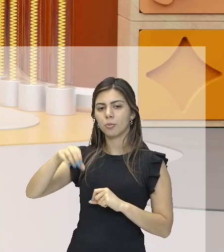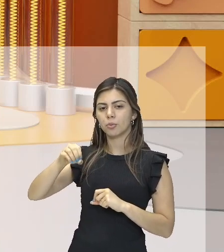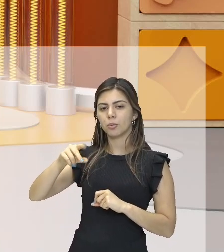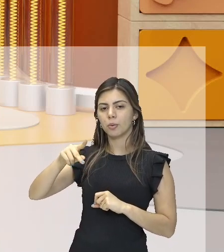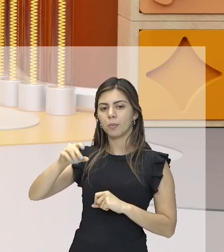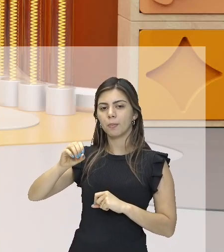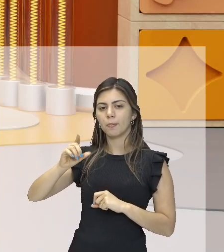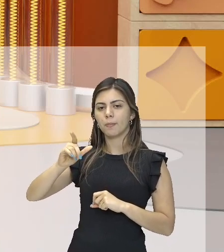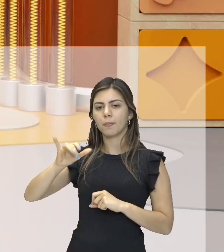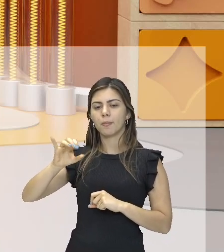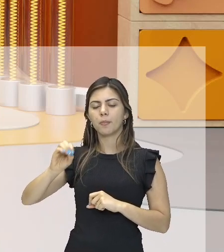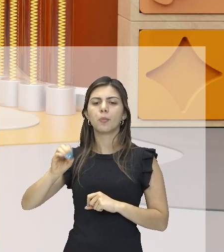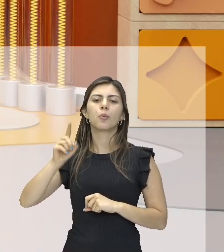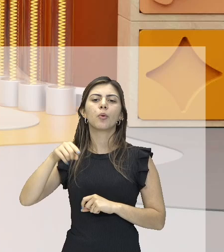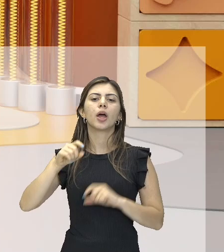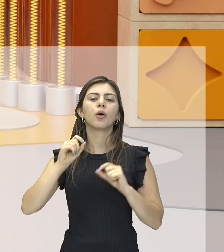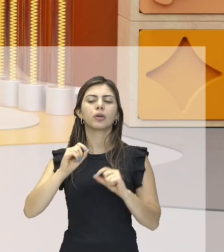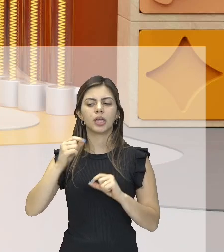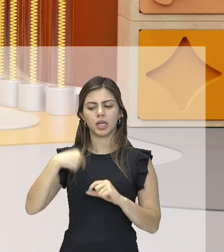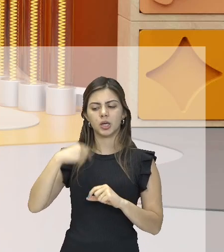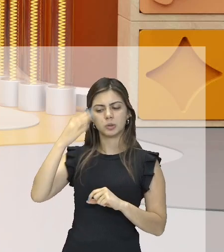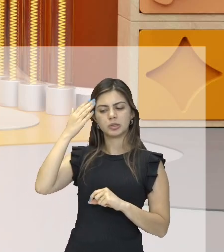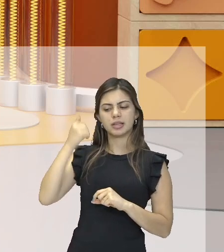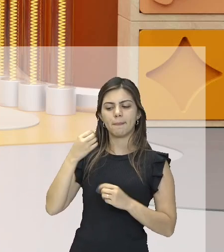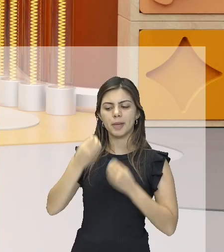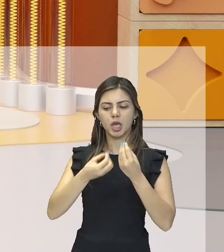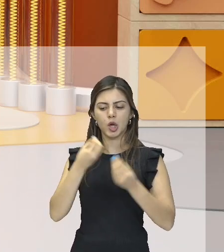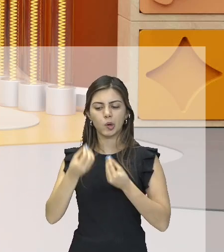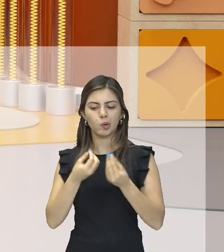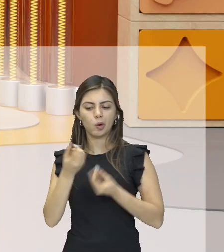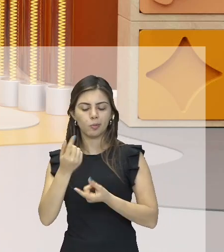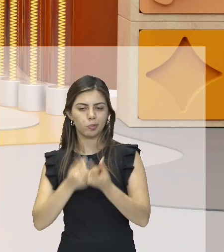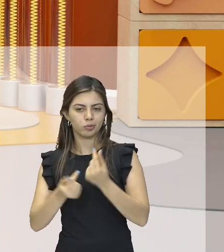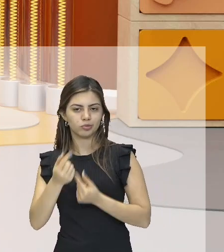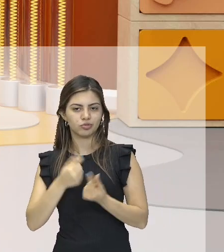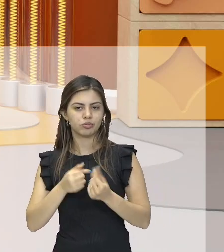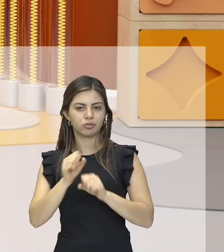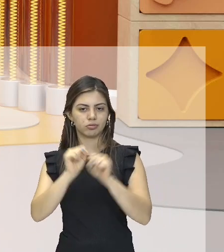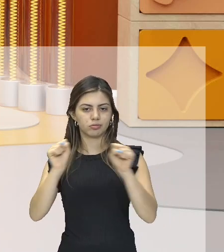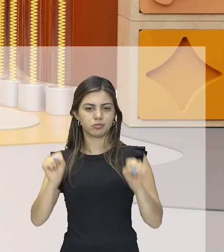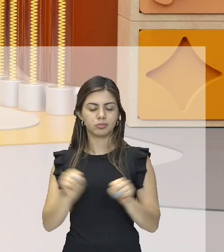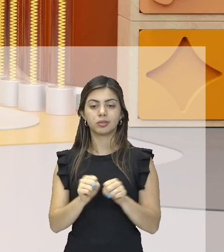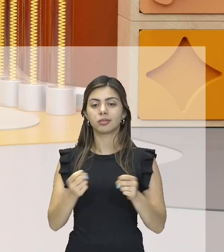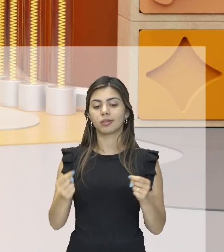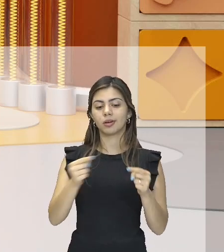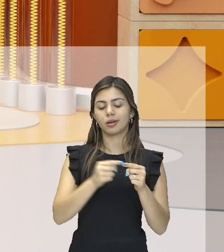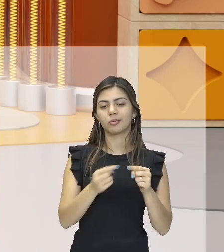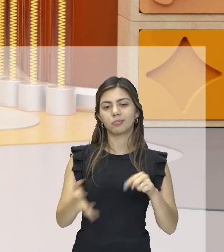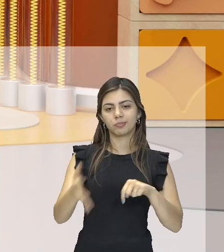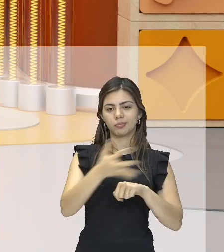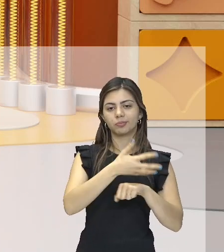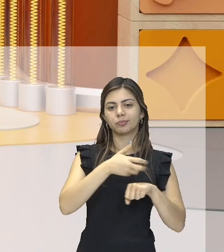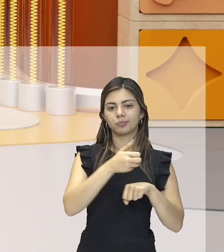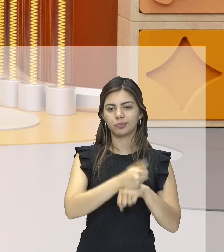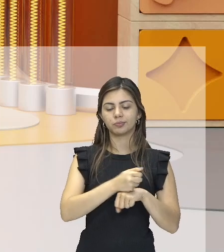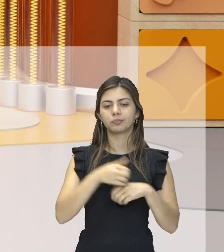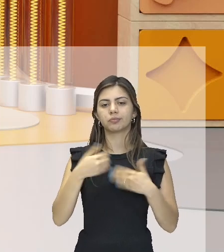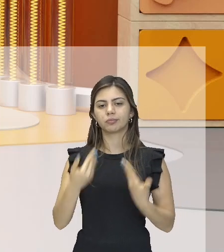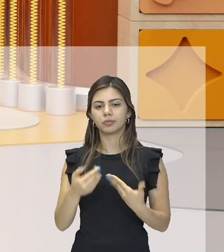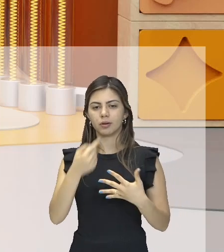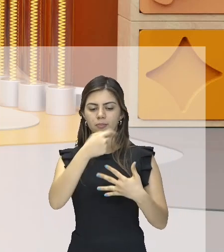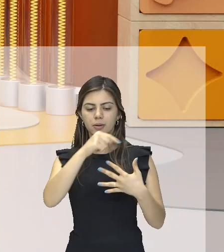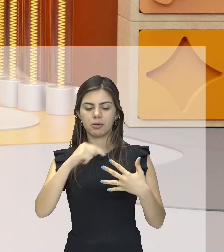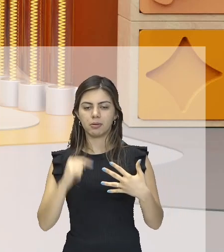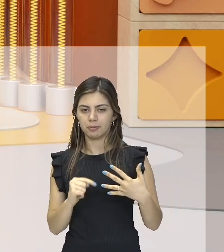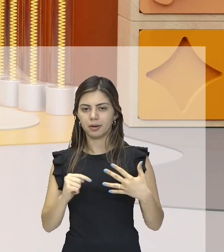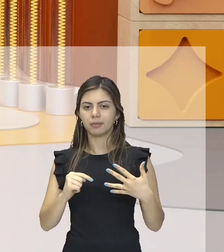eu dominar o mercado. E isso vai estar também envolvido com o colonialismo. Então, essas questões estão todas